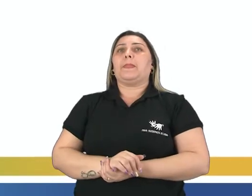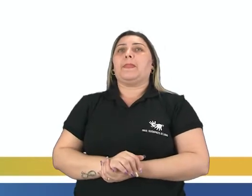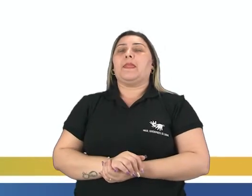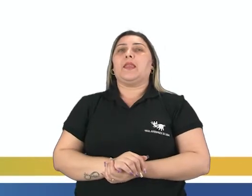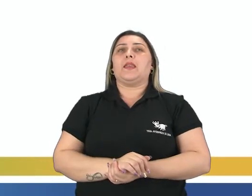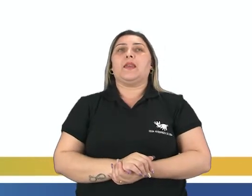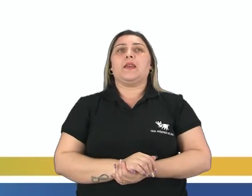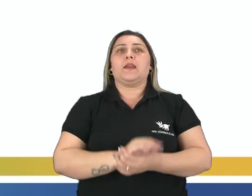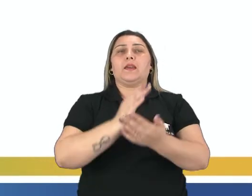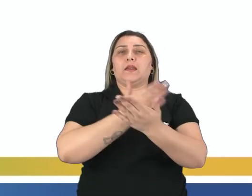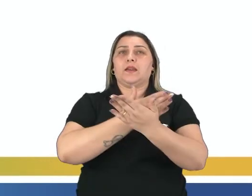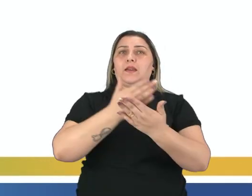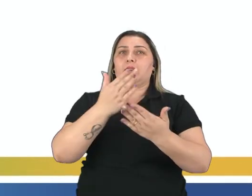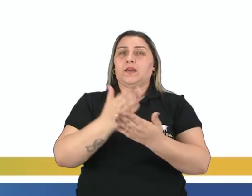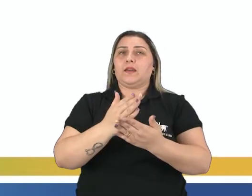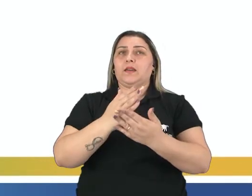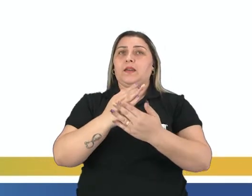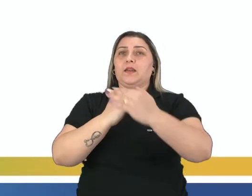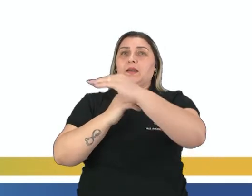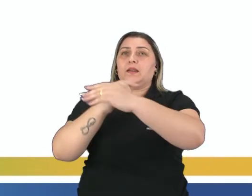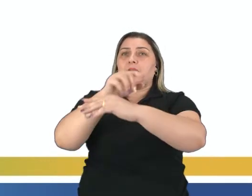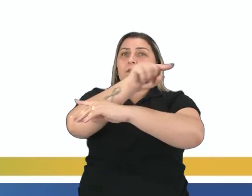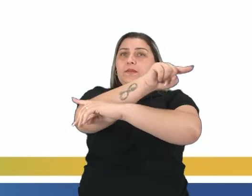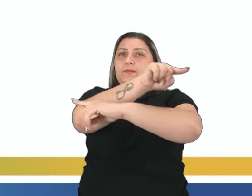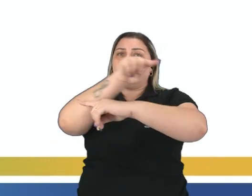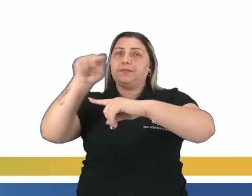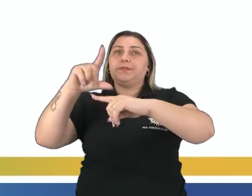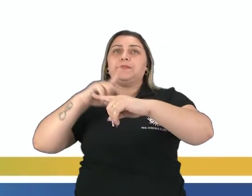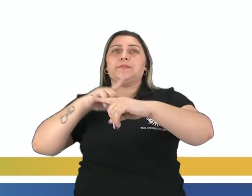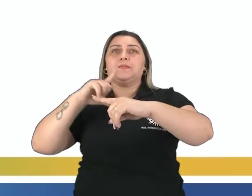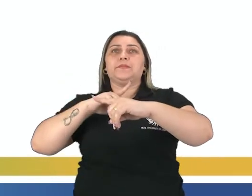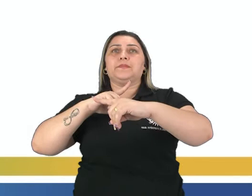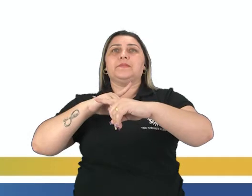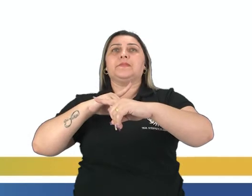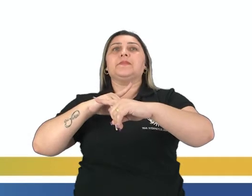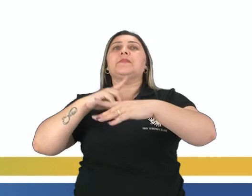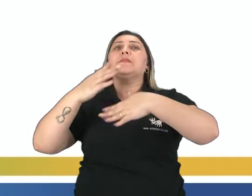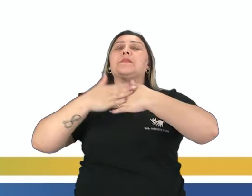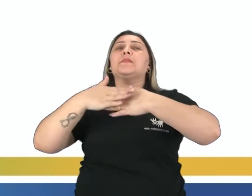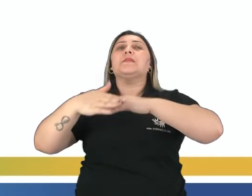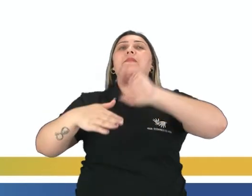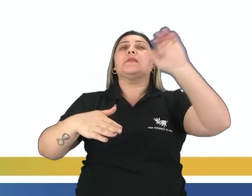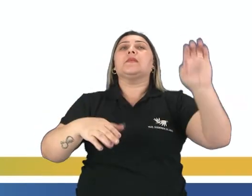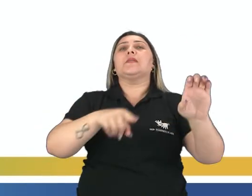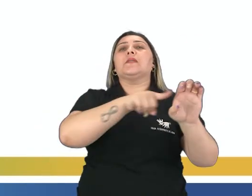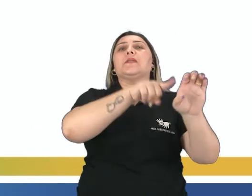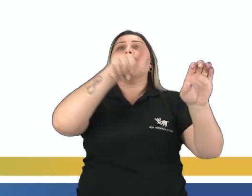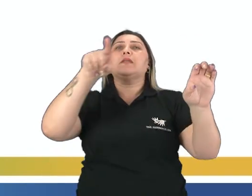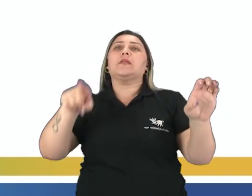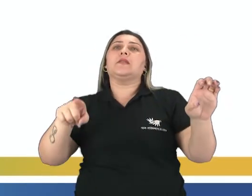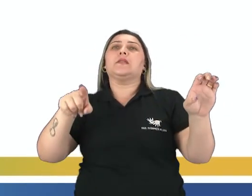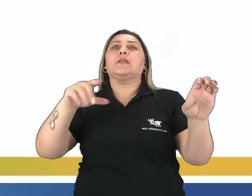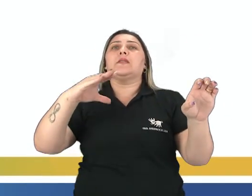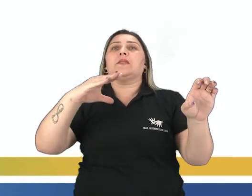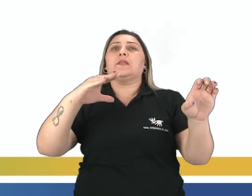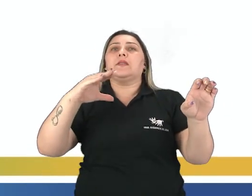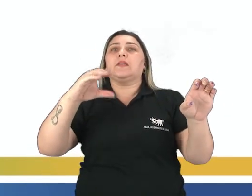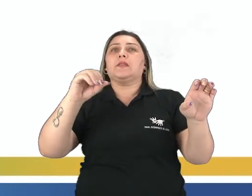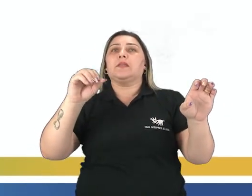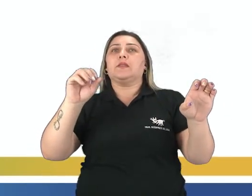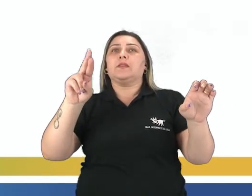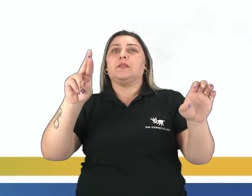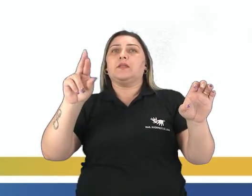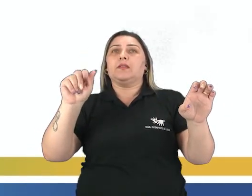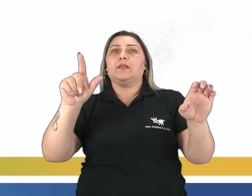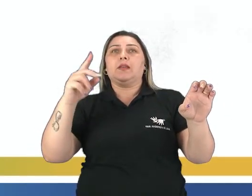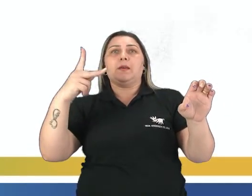gente. Começando nessa fileirinha de cima, nós temos, a partir da esquerda, os personagens